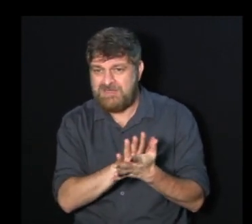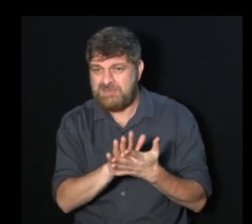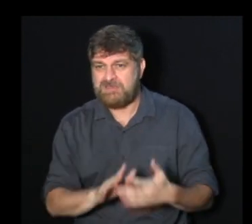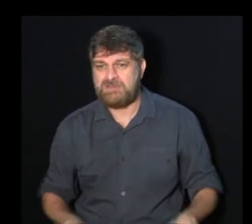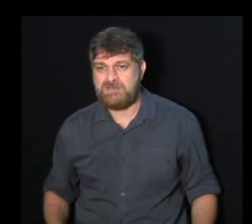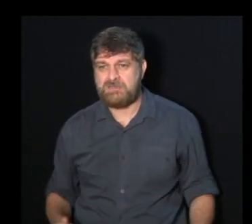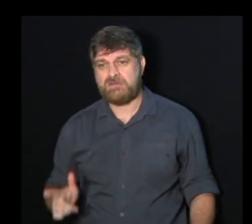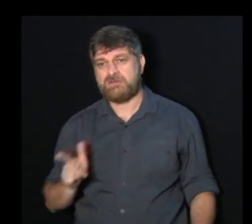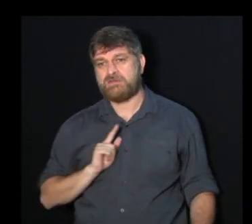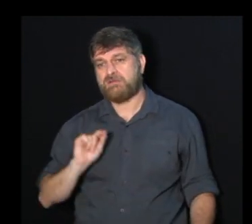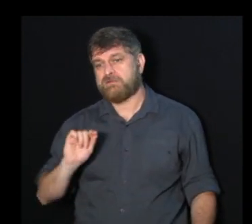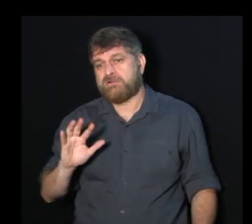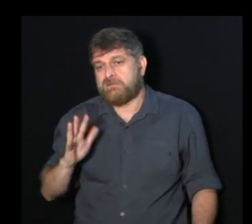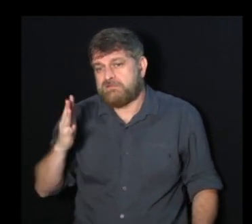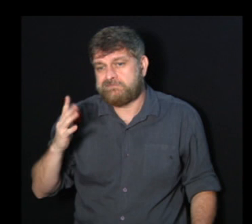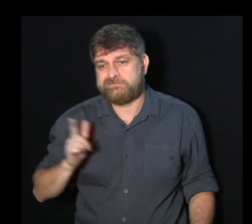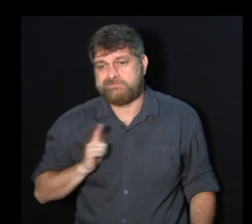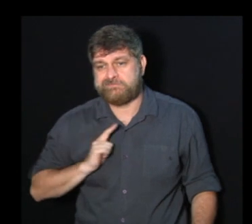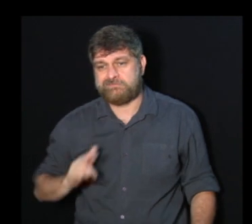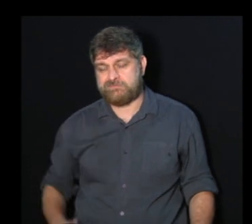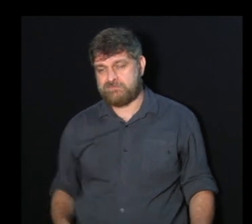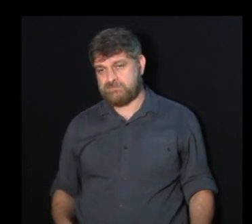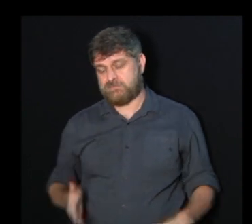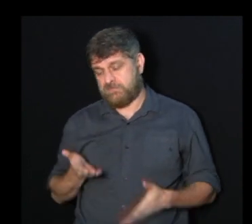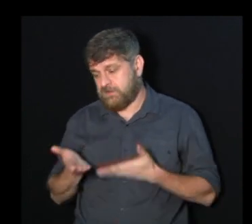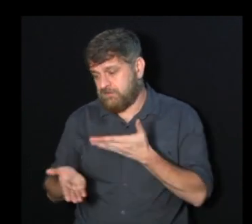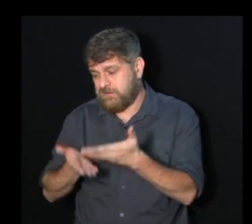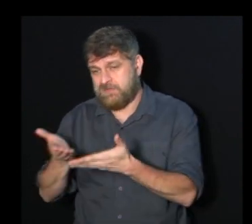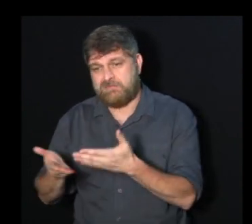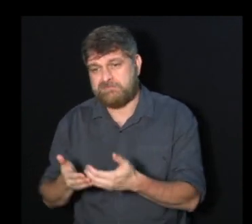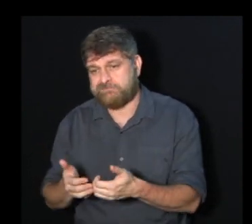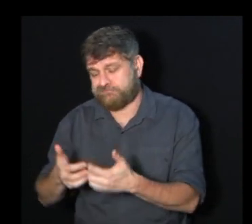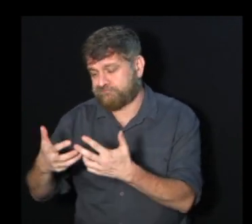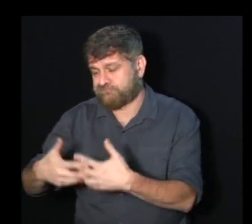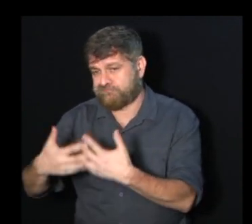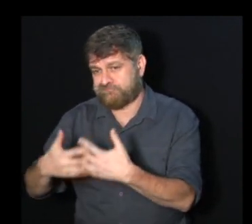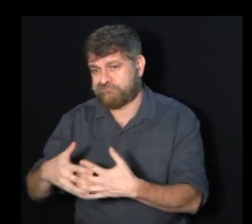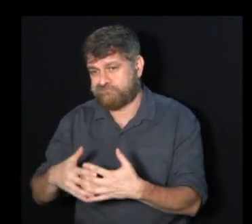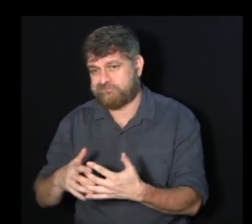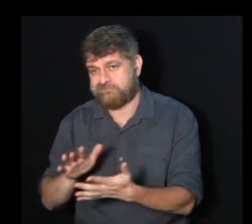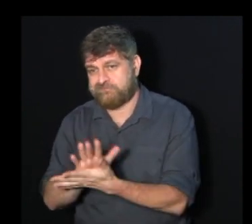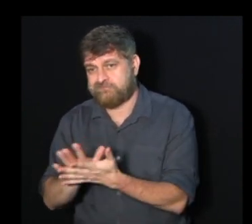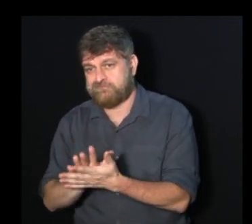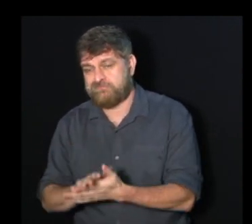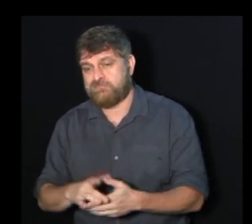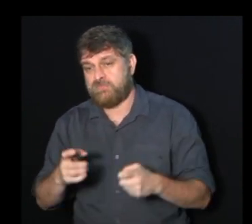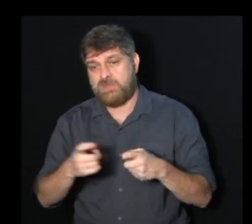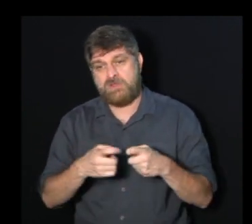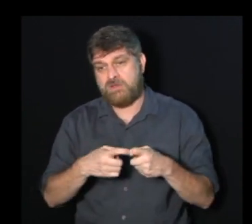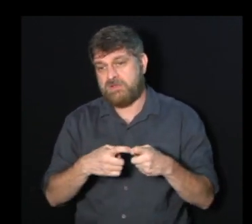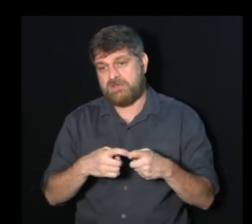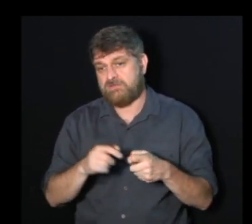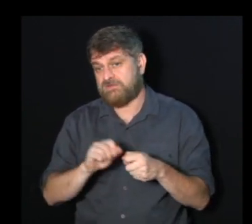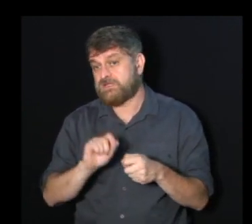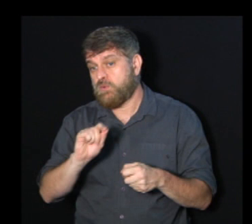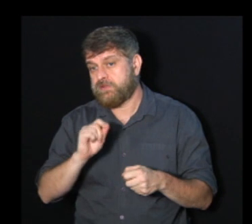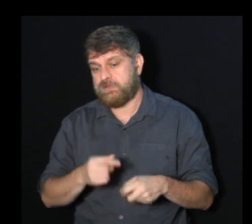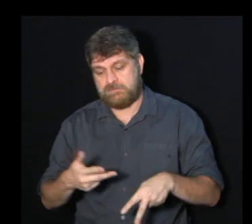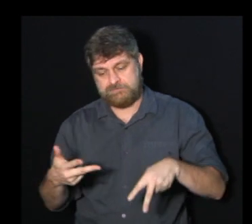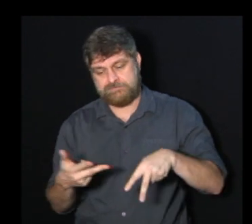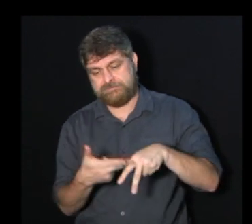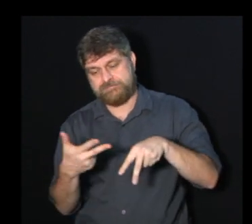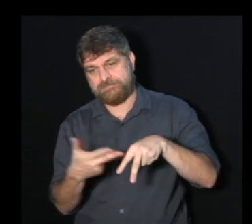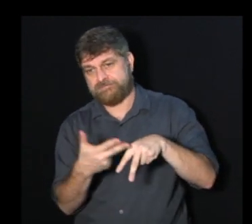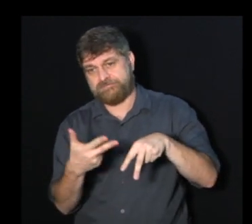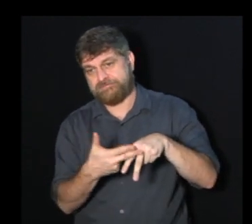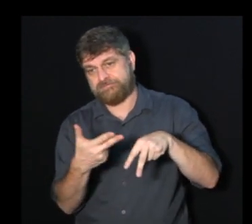e tende a falhar no tratamento conservador. E aí, o recurso do médico é tentar fazer o que ele tem de melhor, que é a cirurgia, né? O